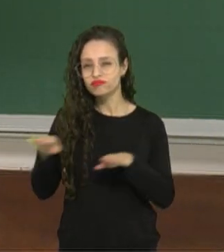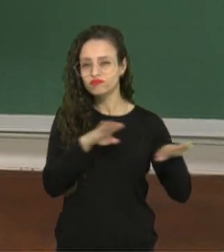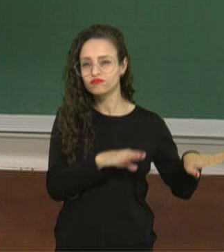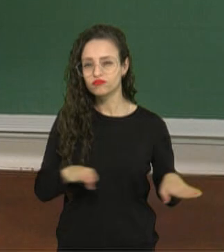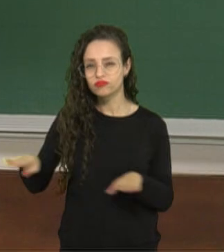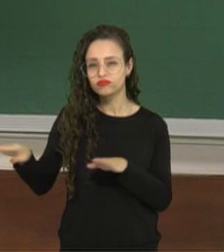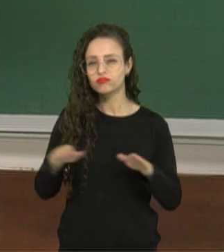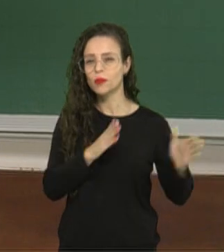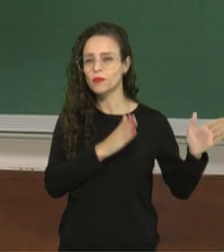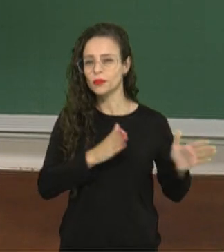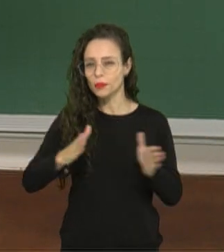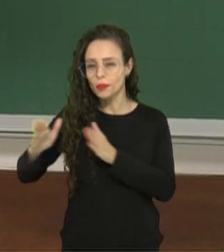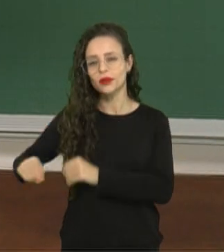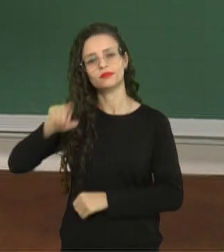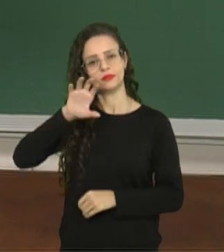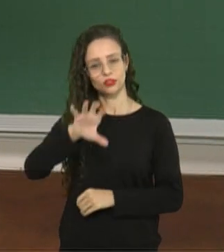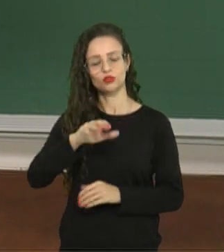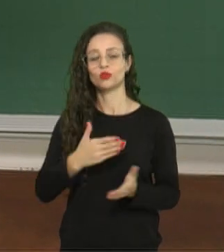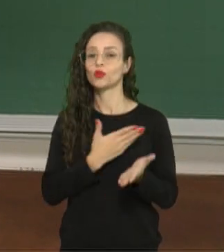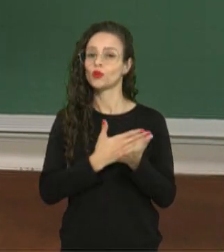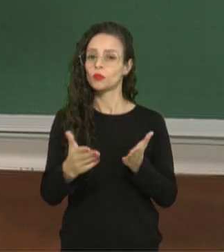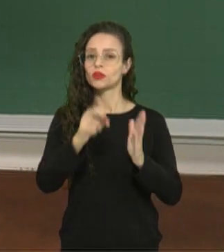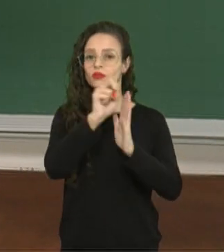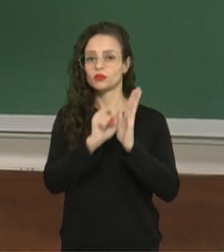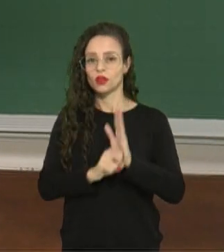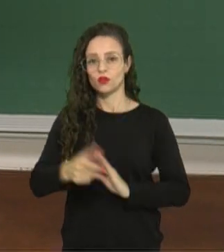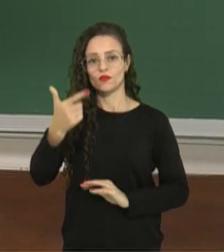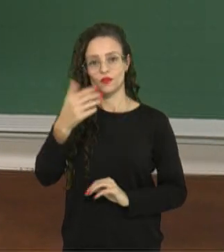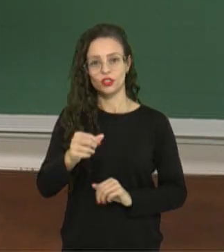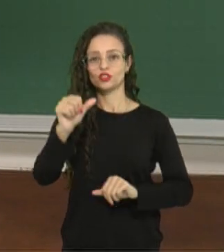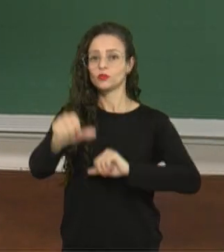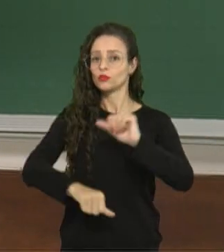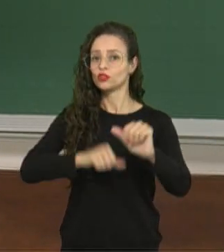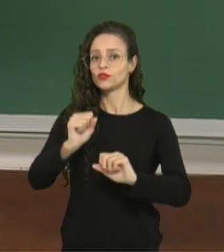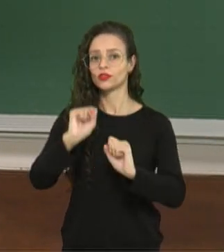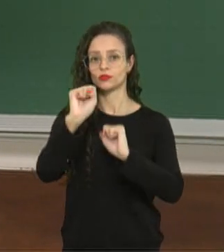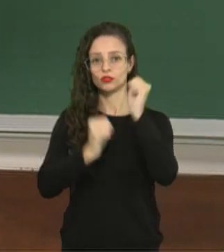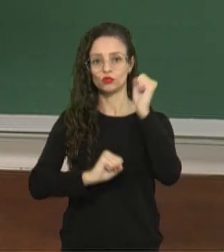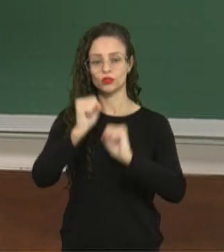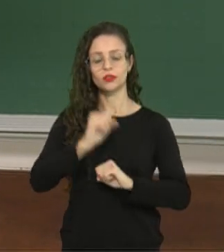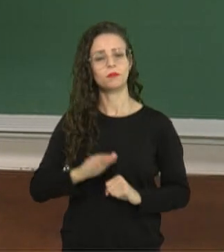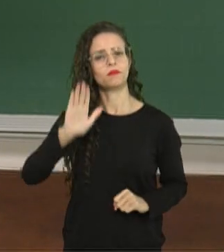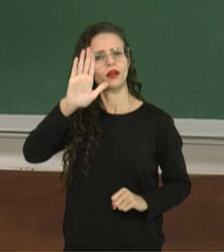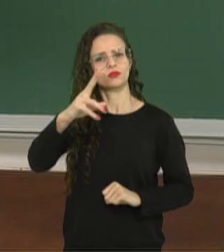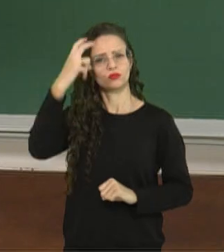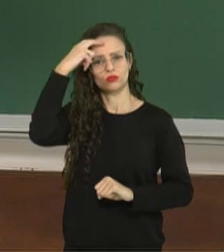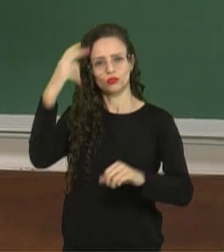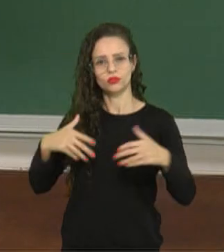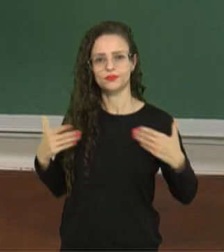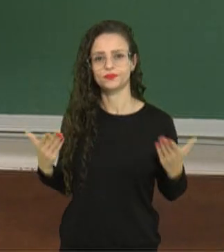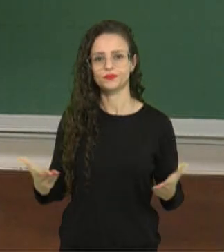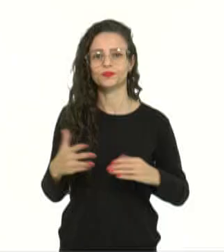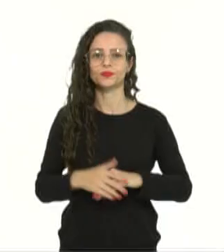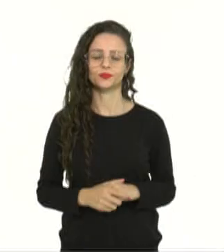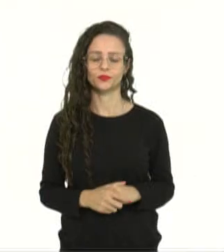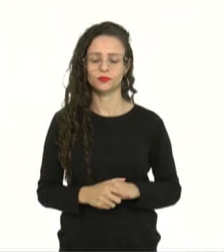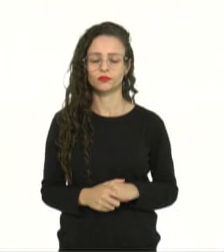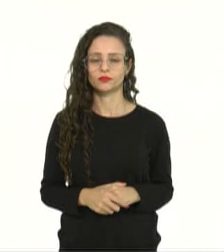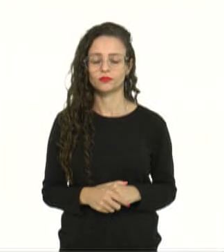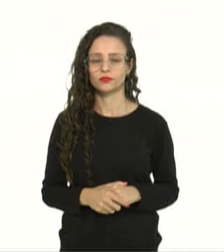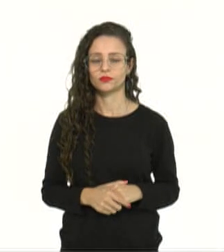aparecer. Então, começo do século XX, tem uma modificação na indústria, mas e a cultura? Então,